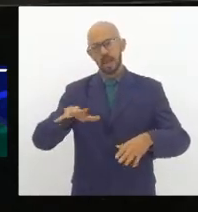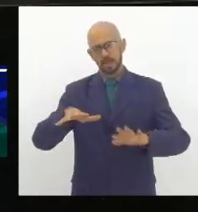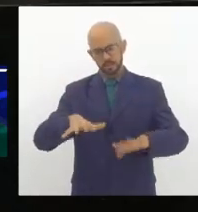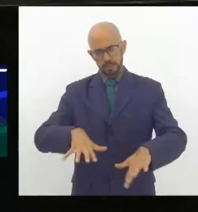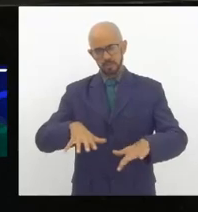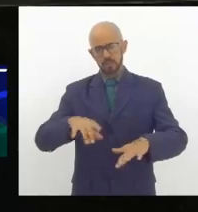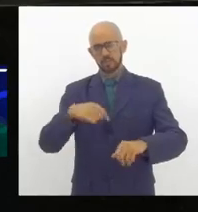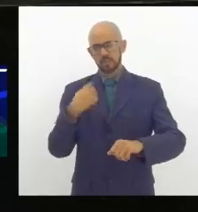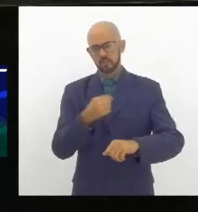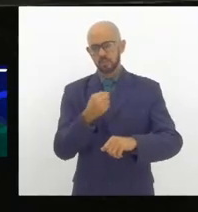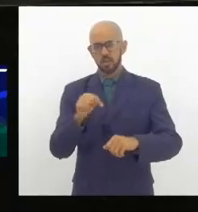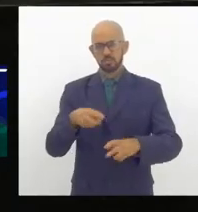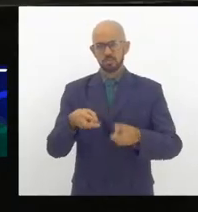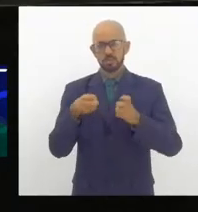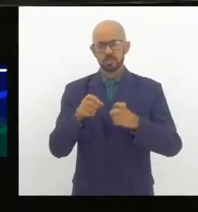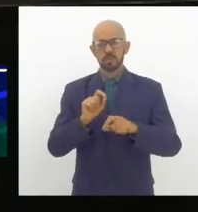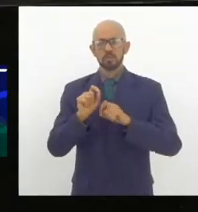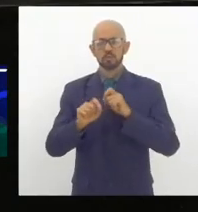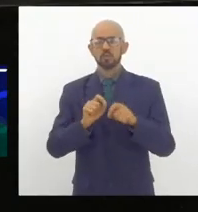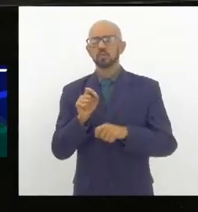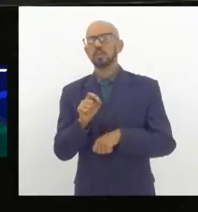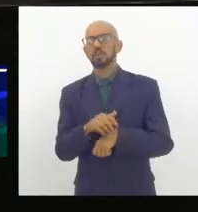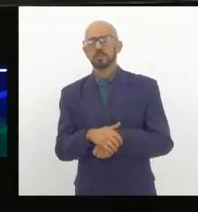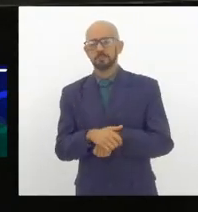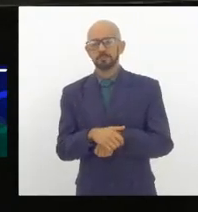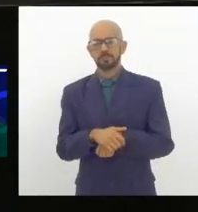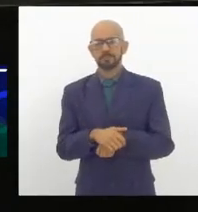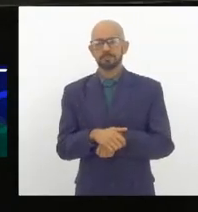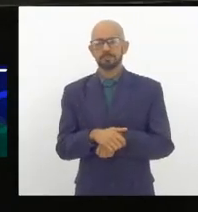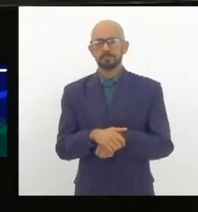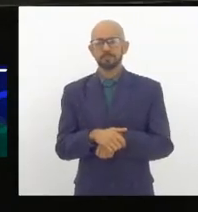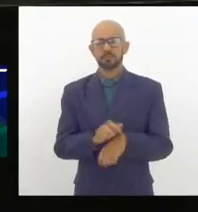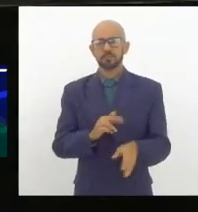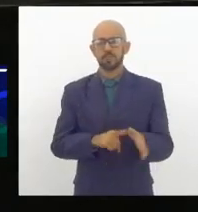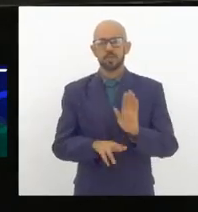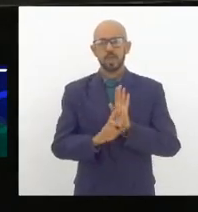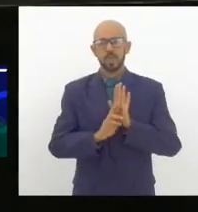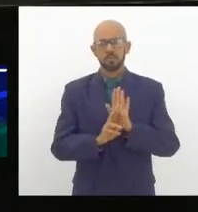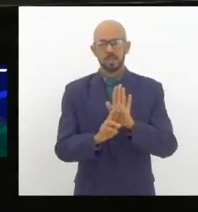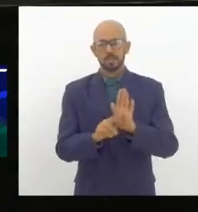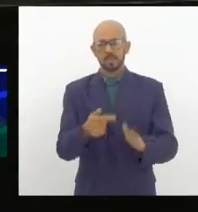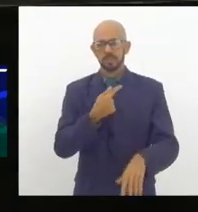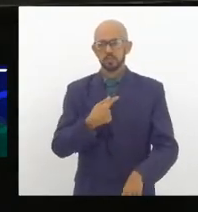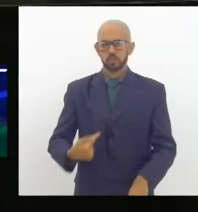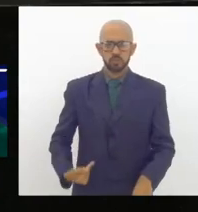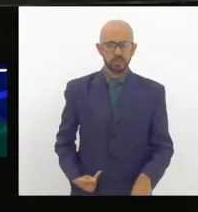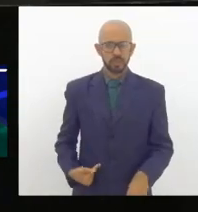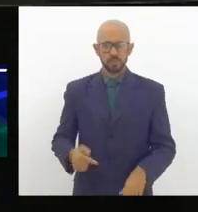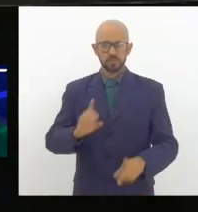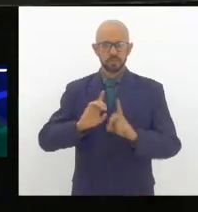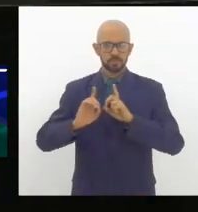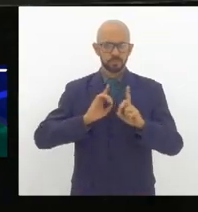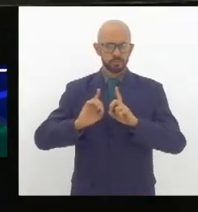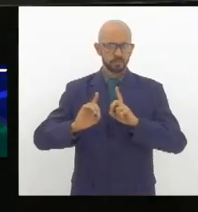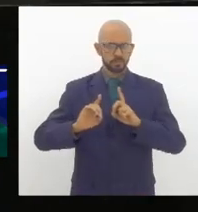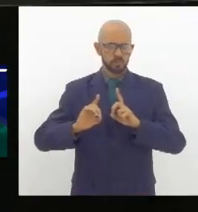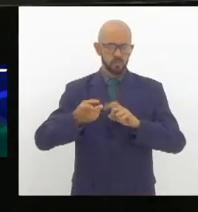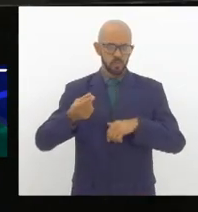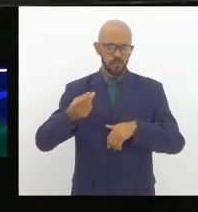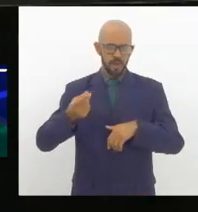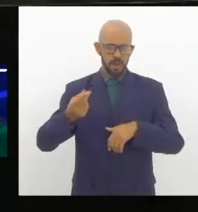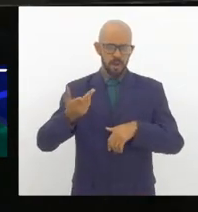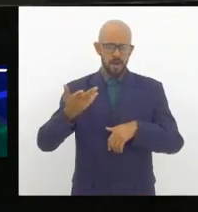nós de Bahamas nessa questão foi nessa CPI numa das audiências que tiveram representantes do governador para discutir a questão da tarifa